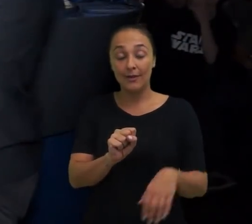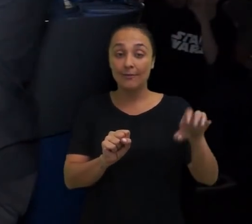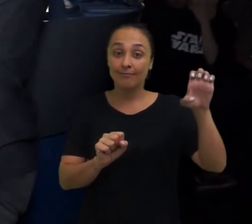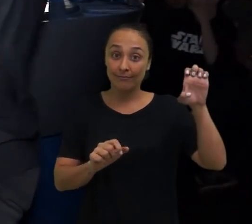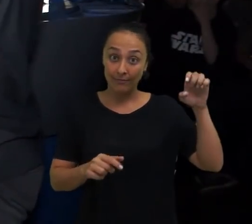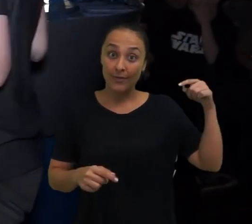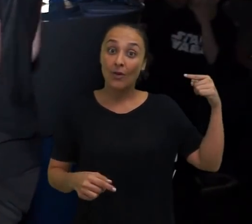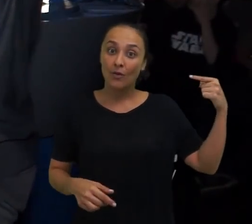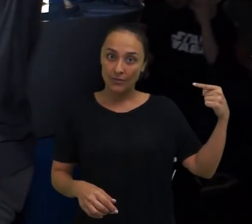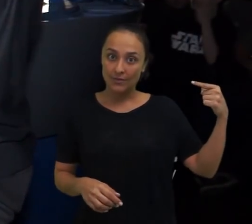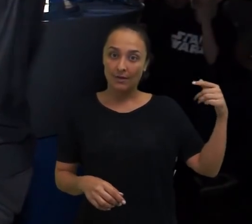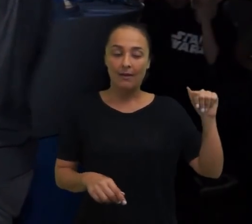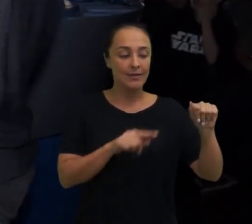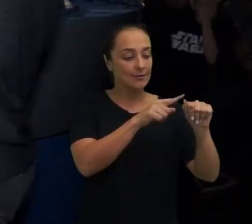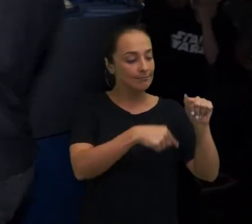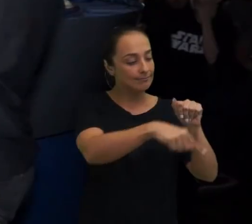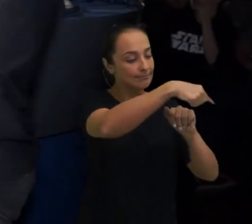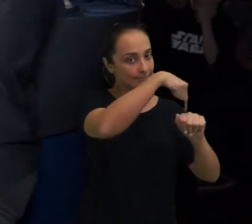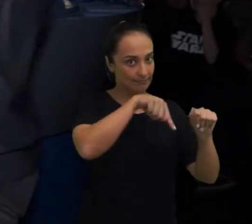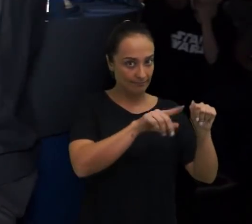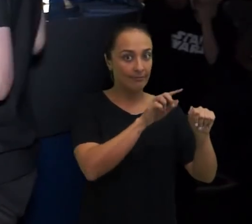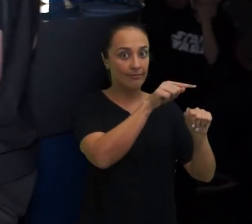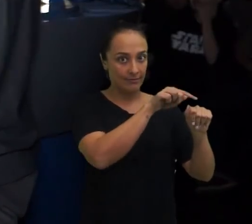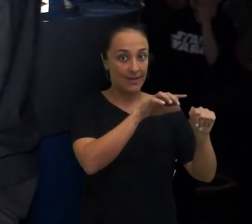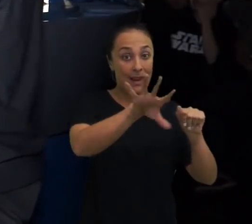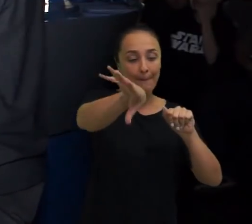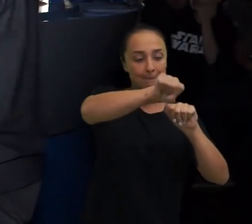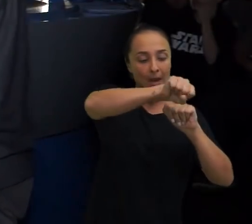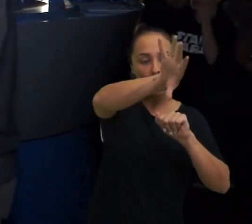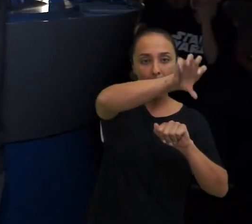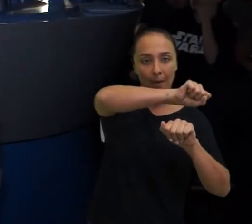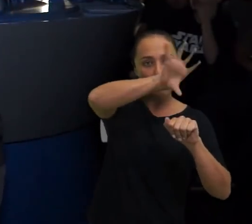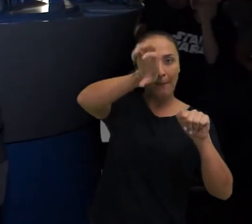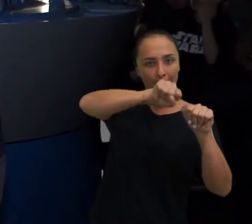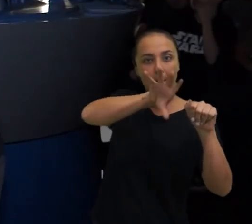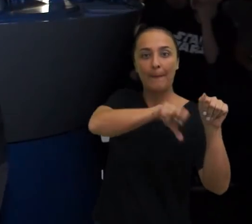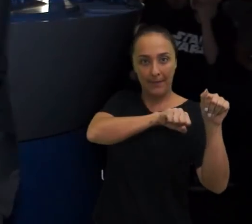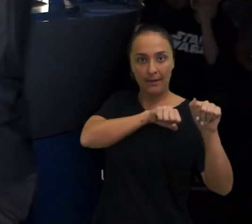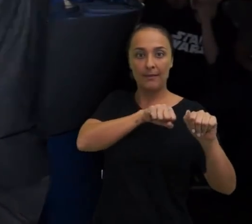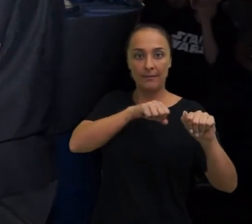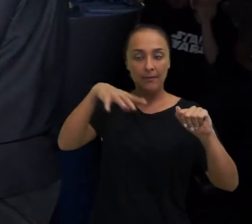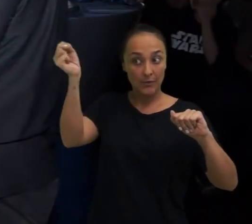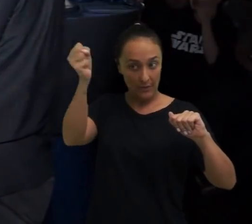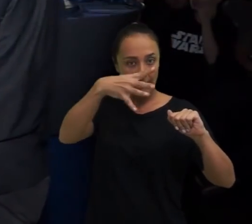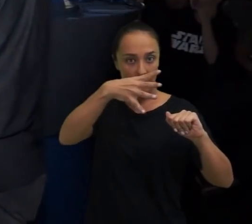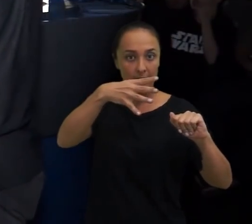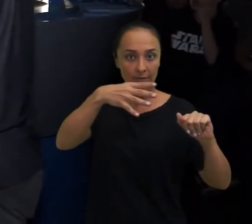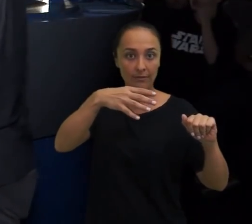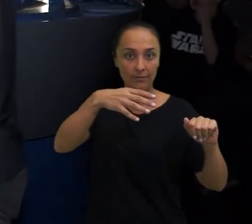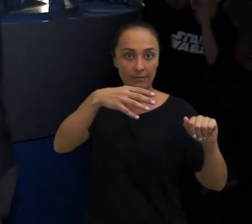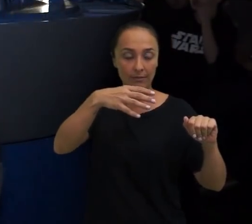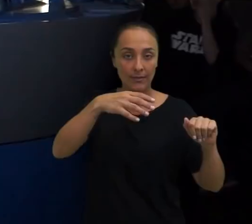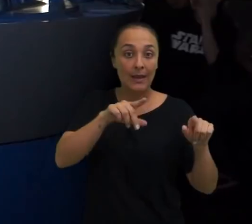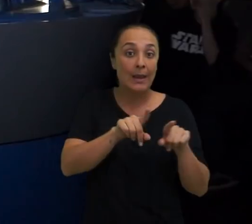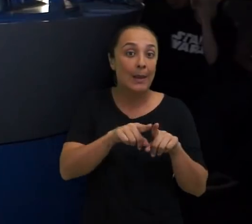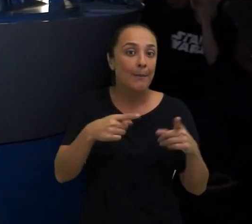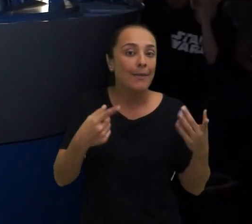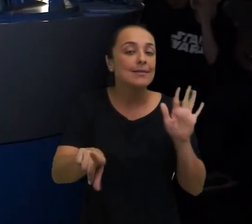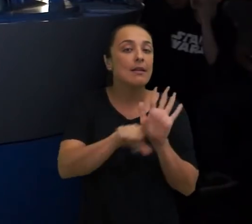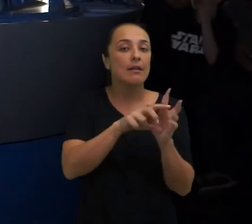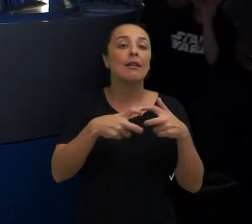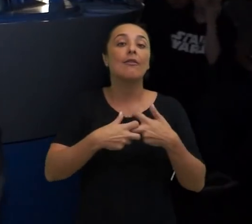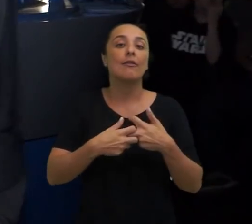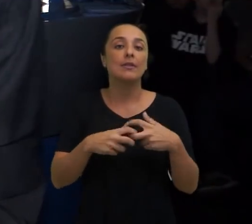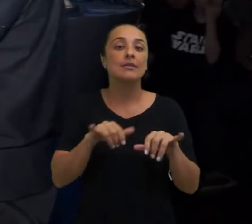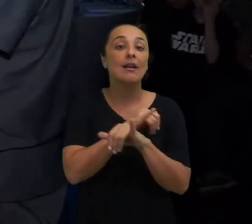e o fóton veio, por exemplo, numa certa direção, o átomo ele vai se mover na direção contrária, tá? Por